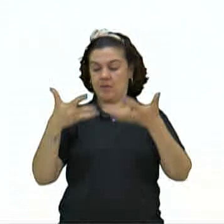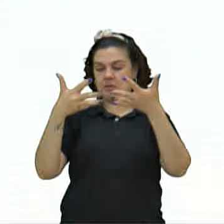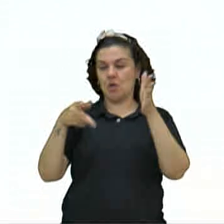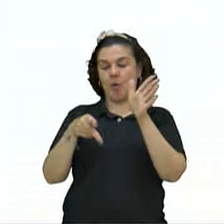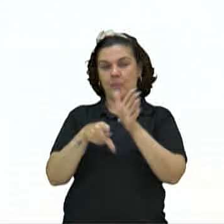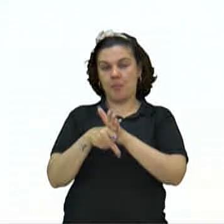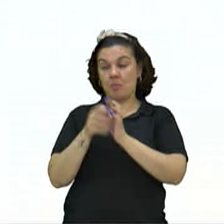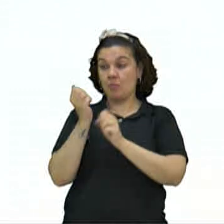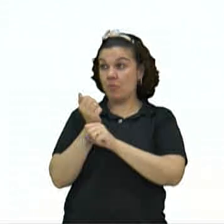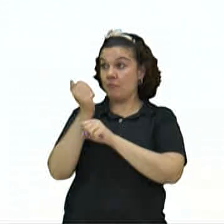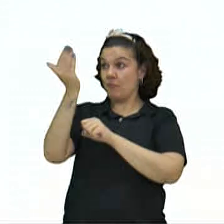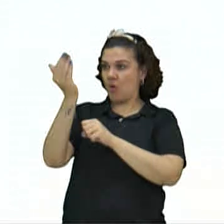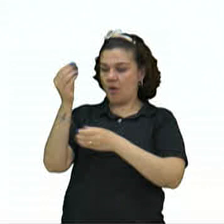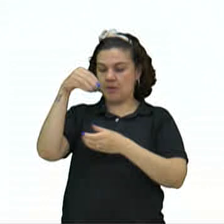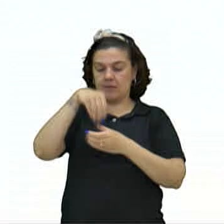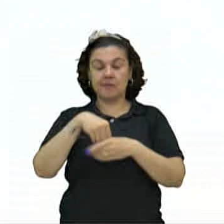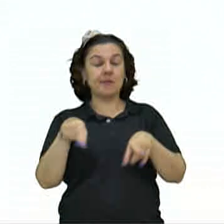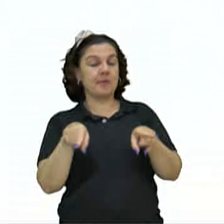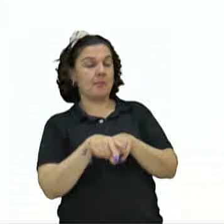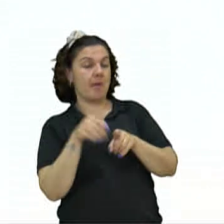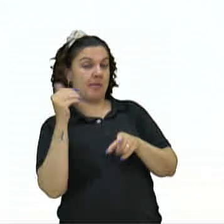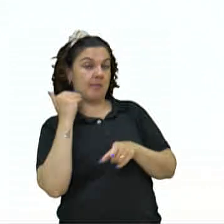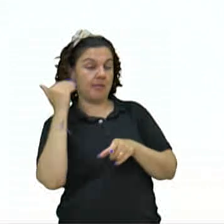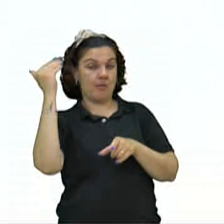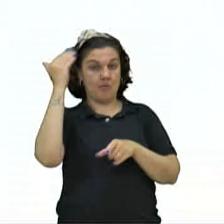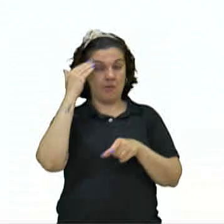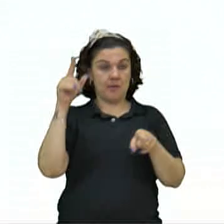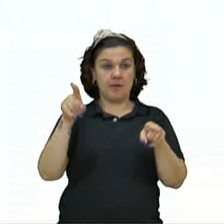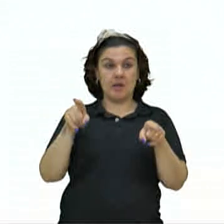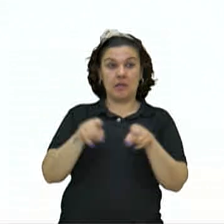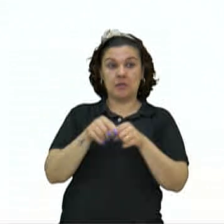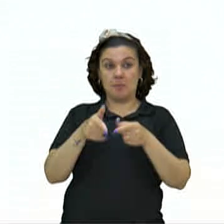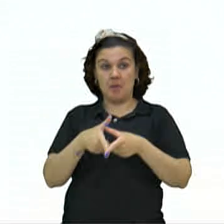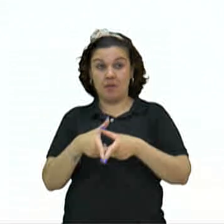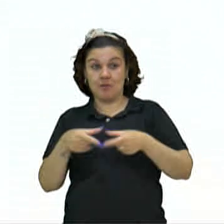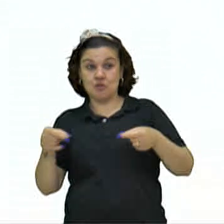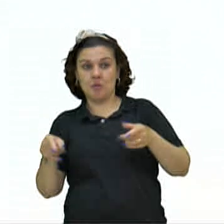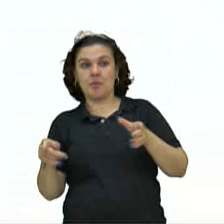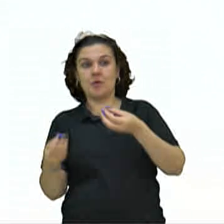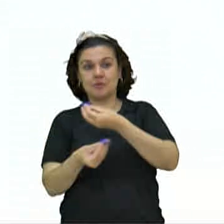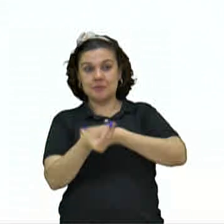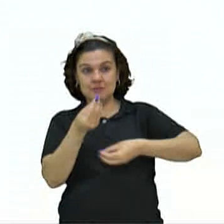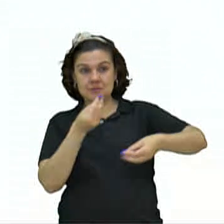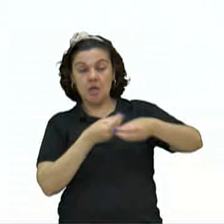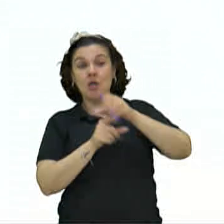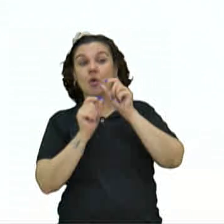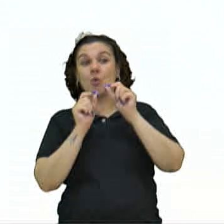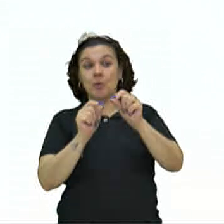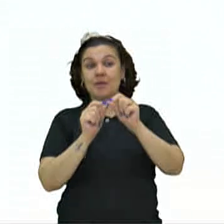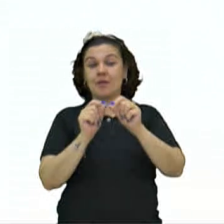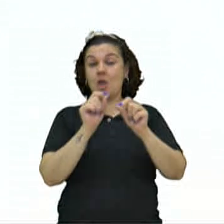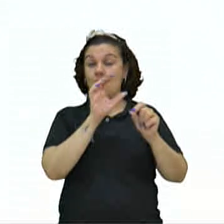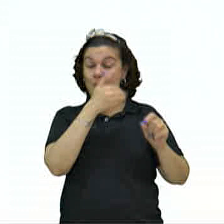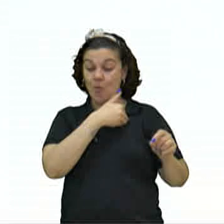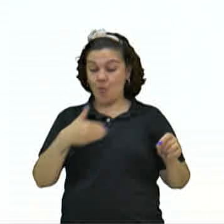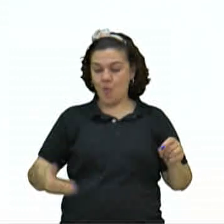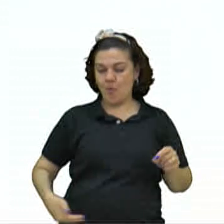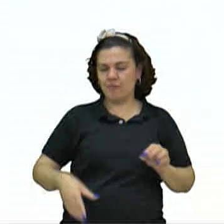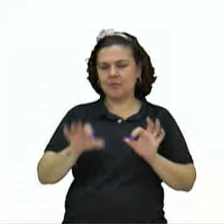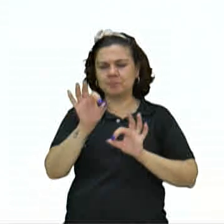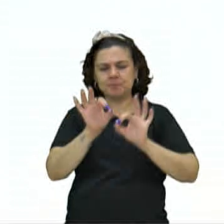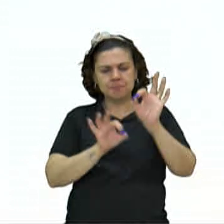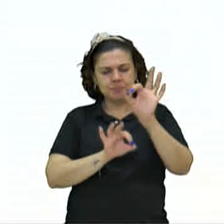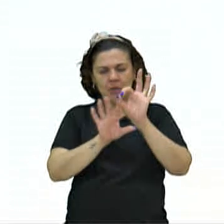ao estilo japonês e coreano e de presença marcante do Estado gerenciando tudo de